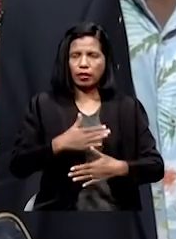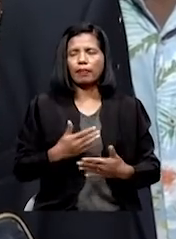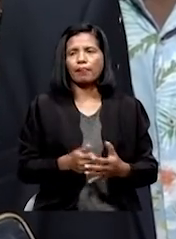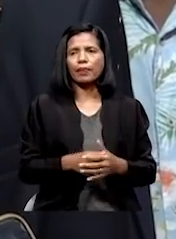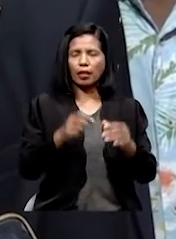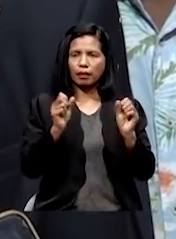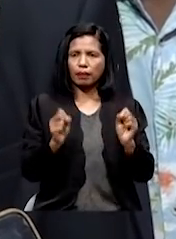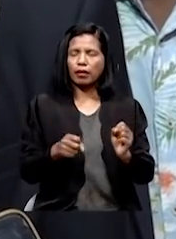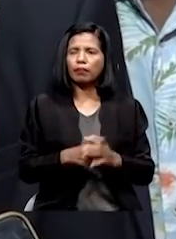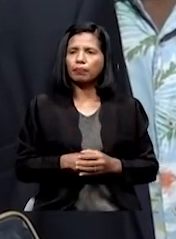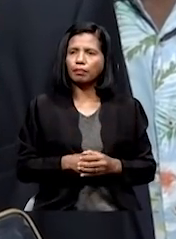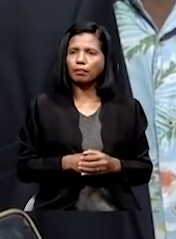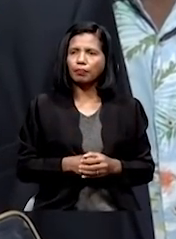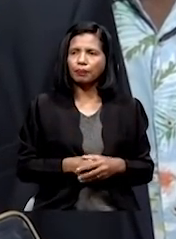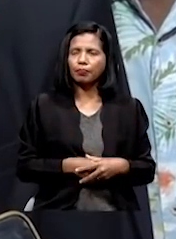bele